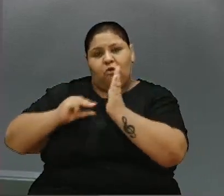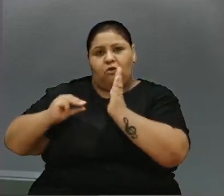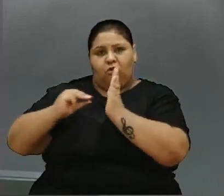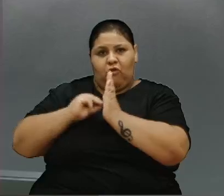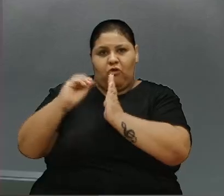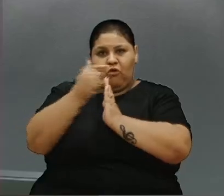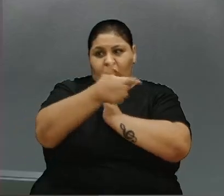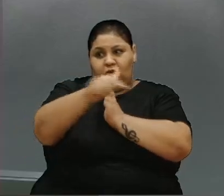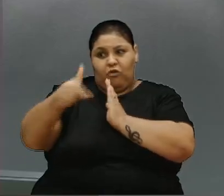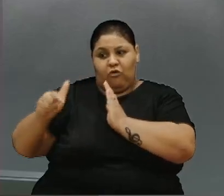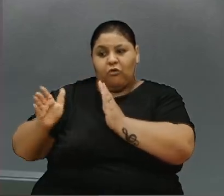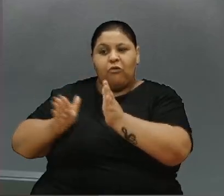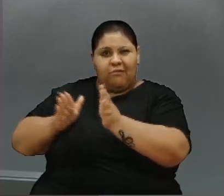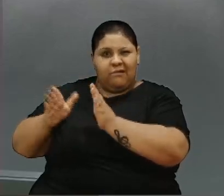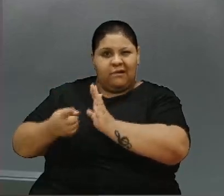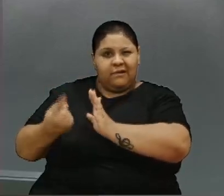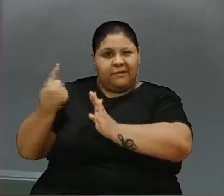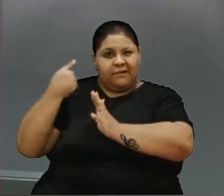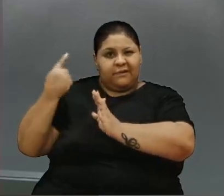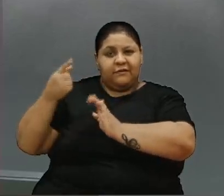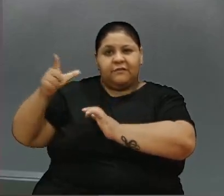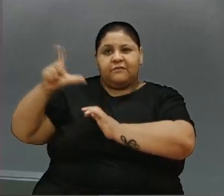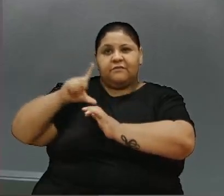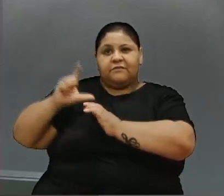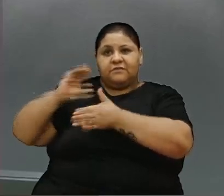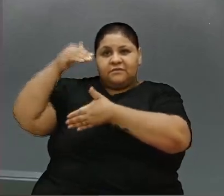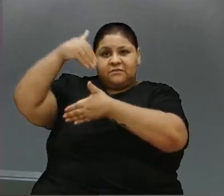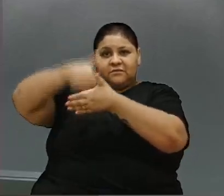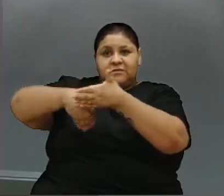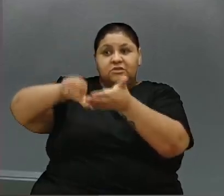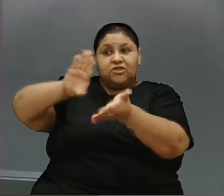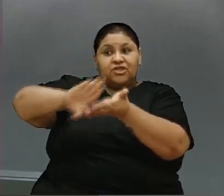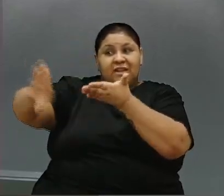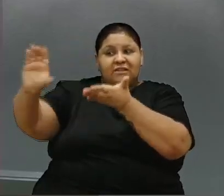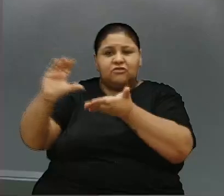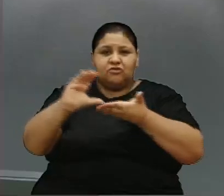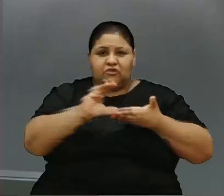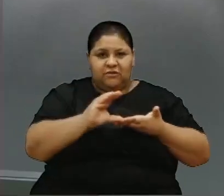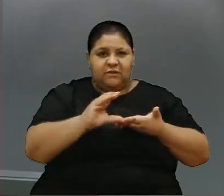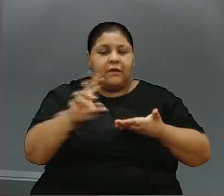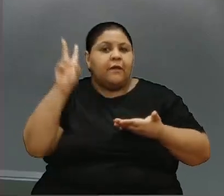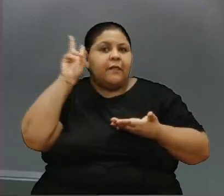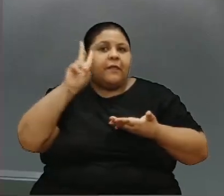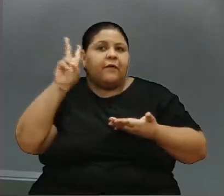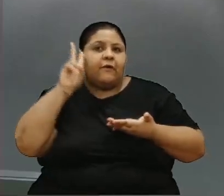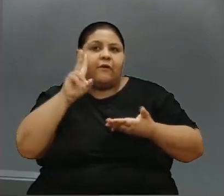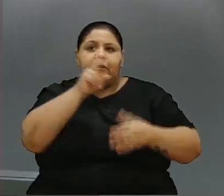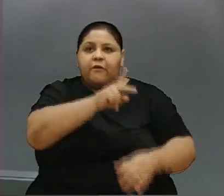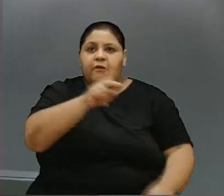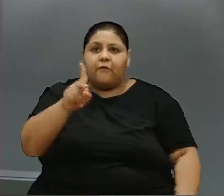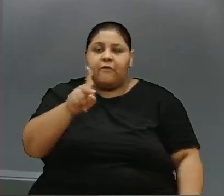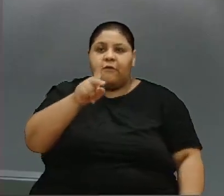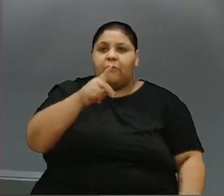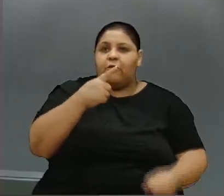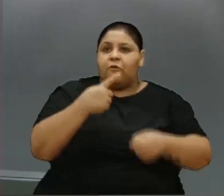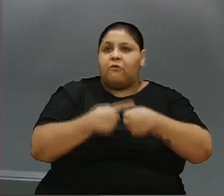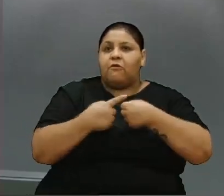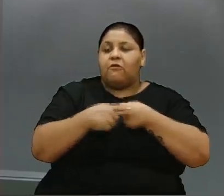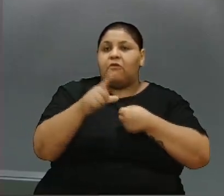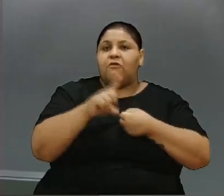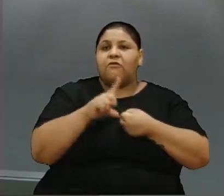outra legislatura, nós tivemos o voto da retirada de subsídios. Lembro aqui que, por exemplo, os professores da nossa cidade